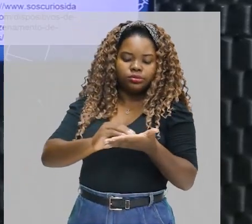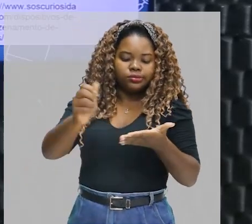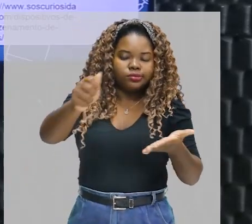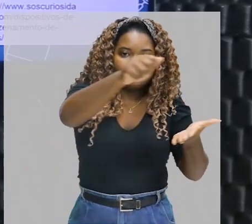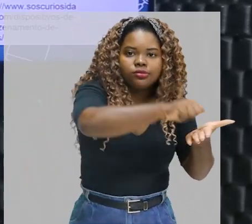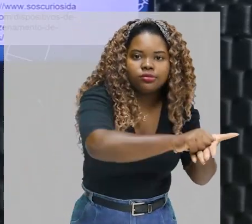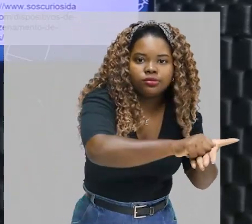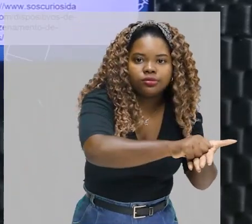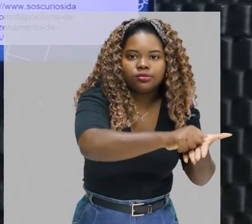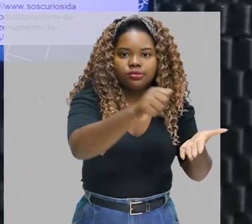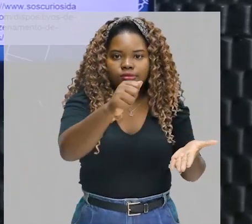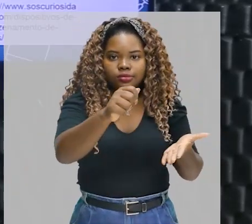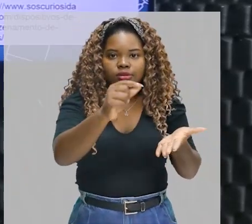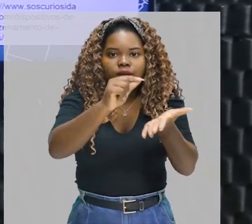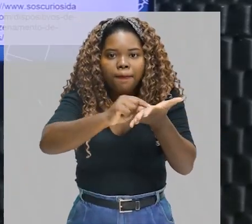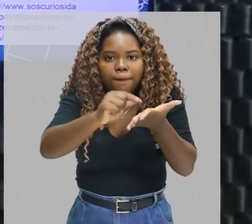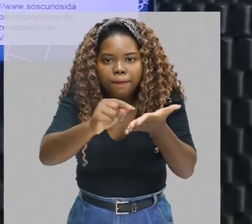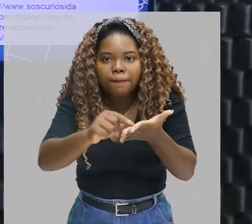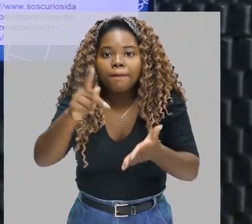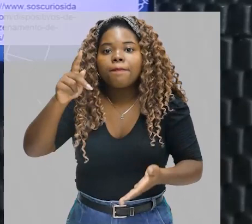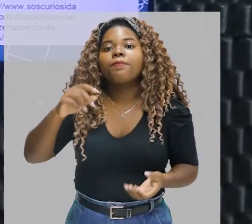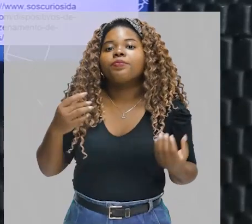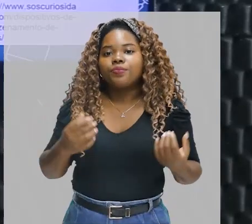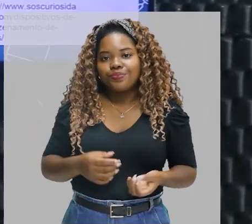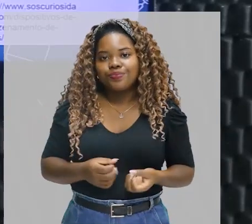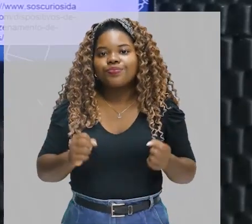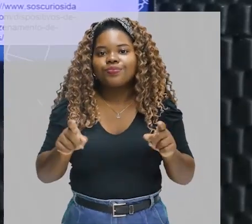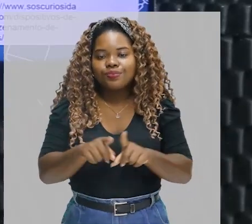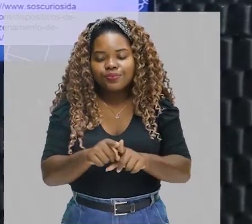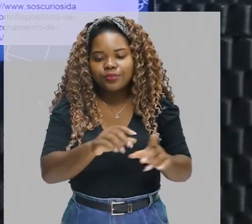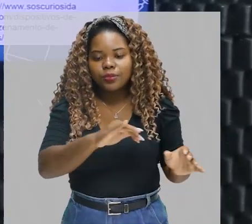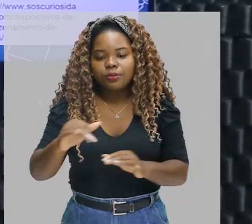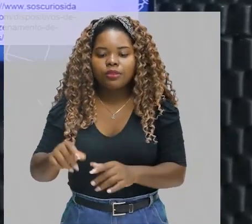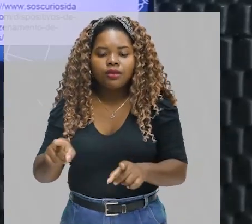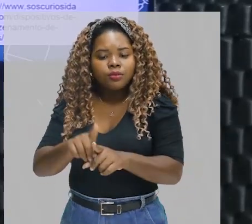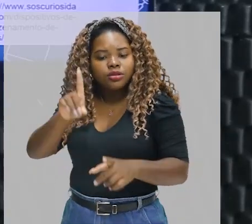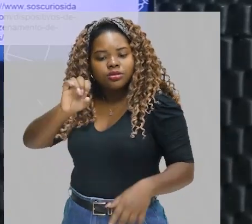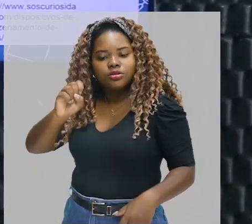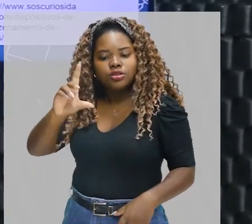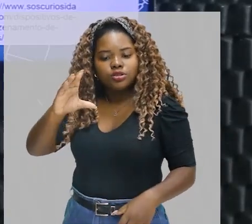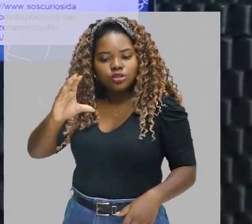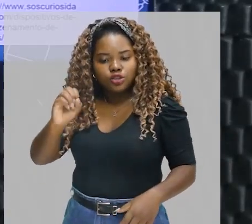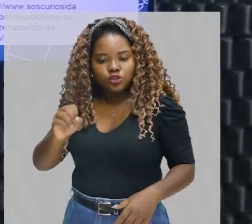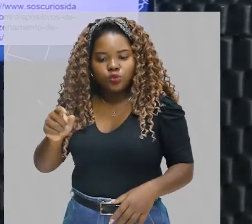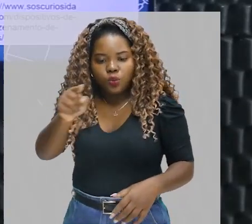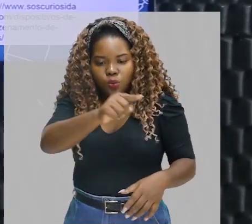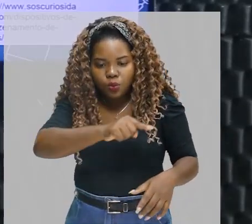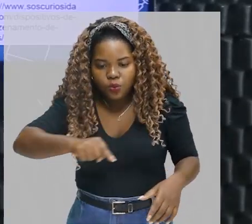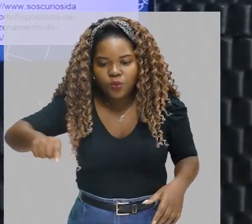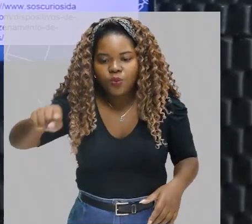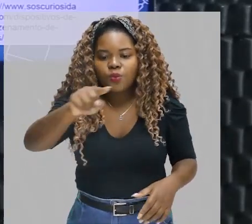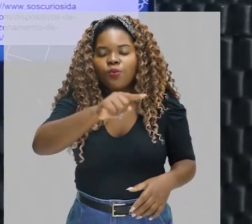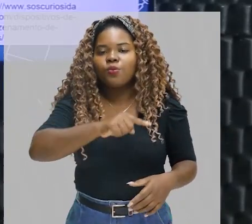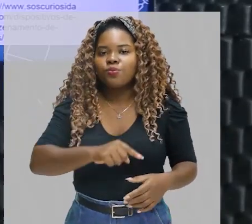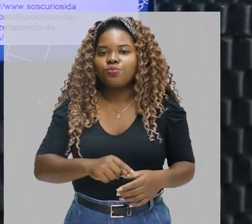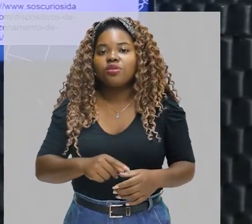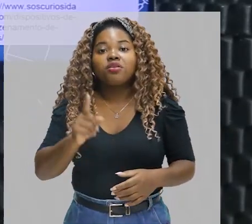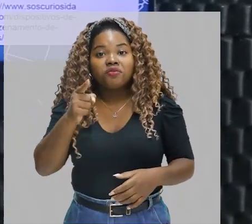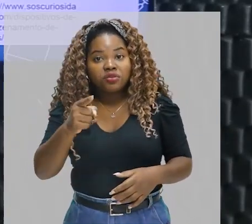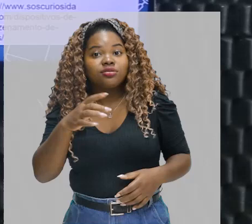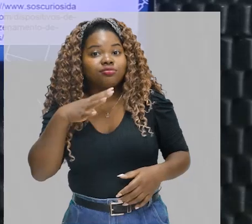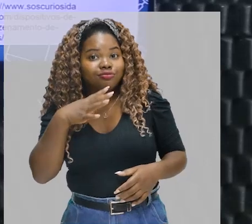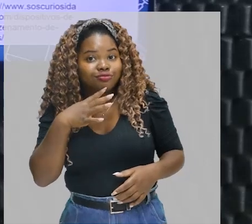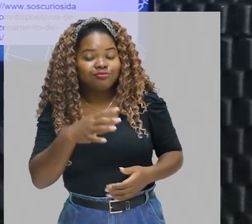ok? Os discos de vinil. Ah, esse disco de vinil, certamente que você já deve ter visto,